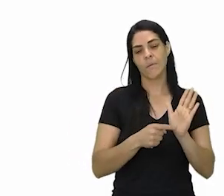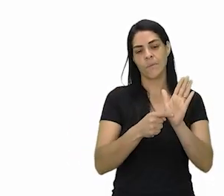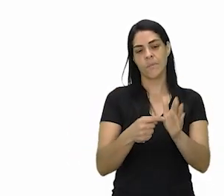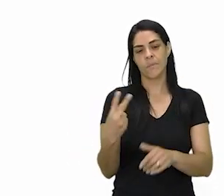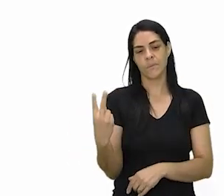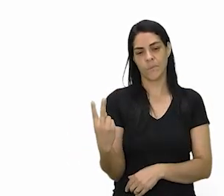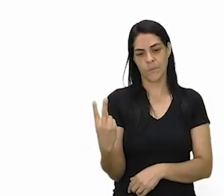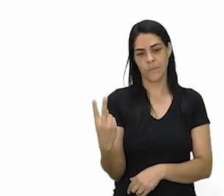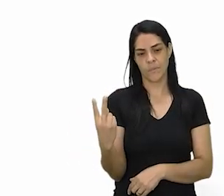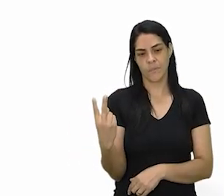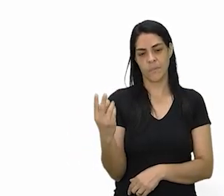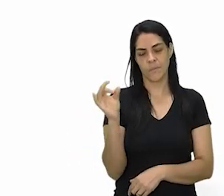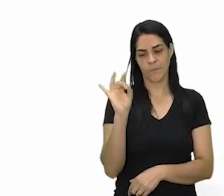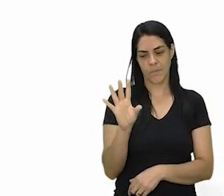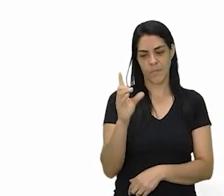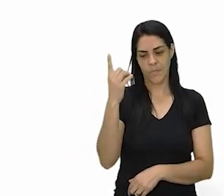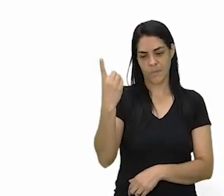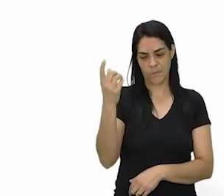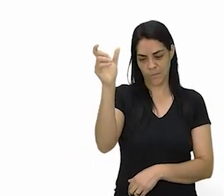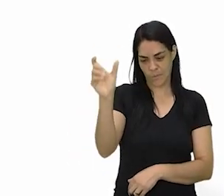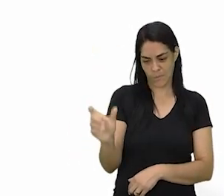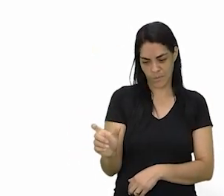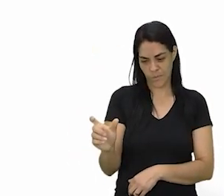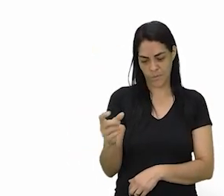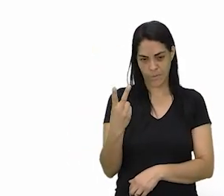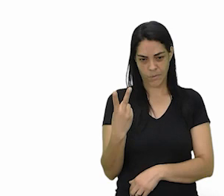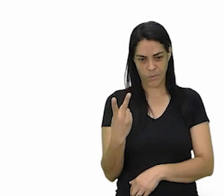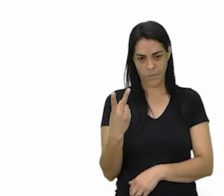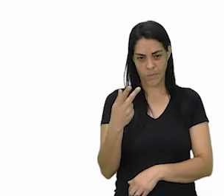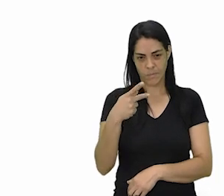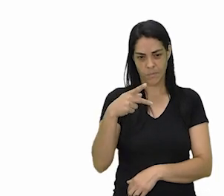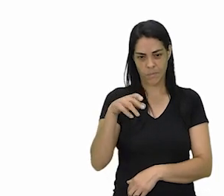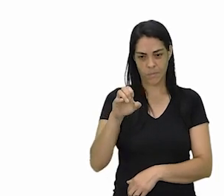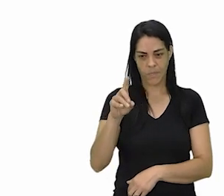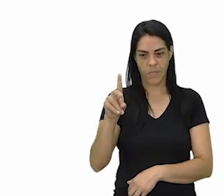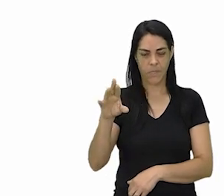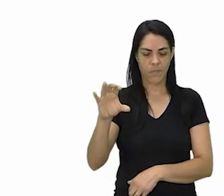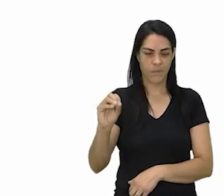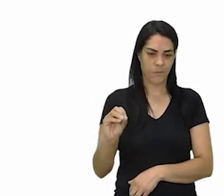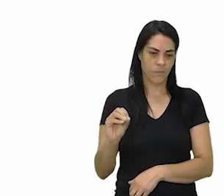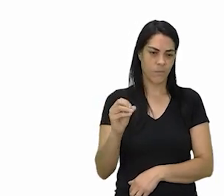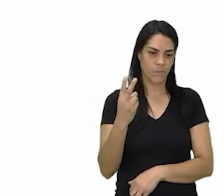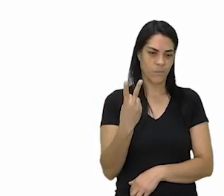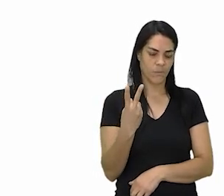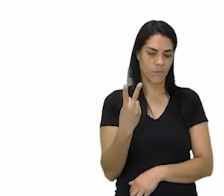para cada um dos meninos, né? 2 para o Pedro, 2 para o